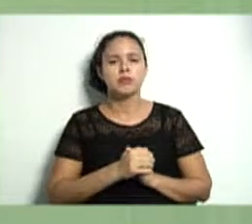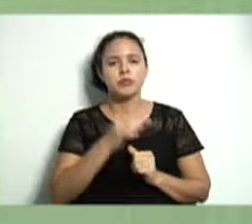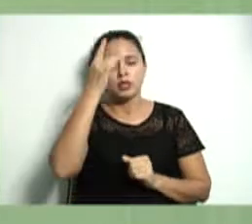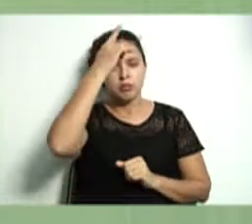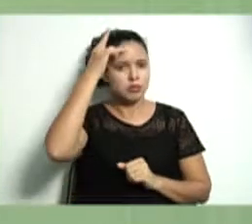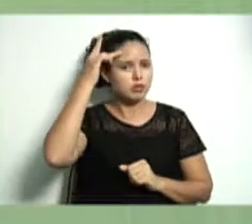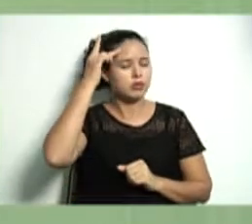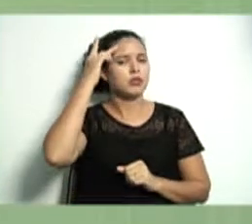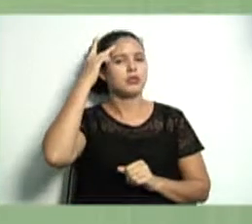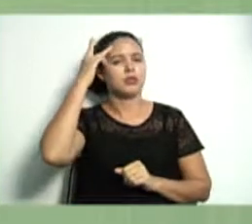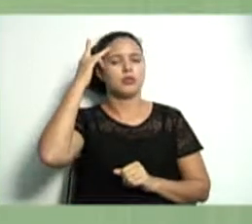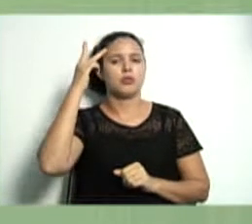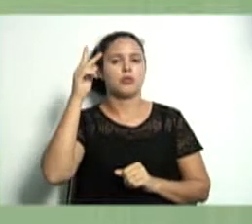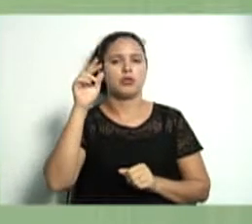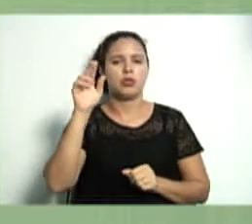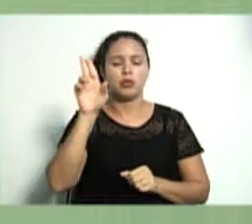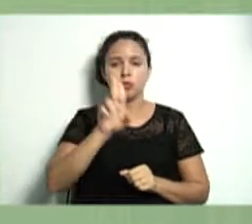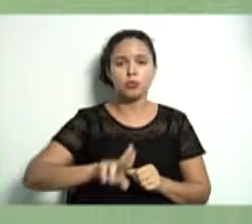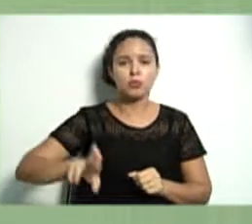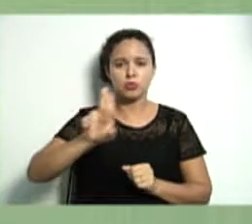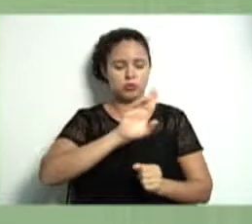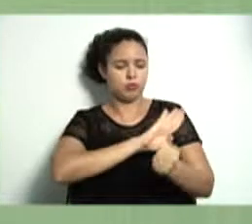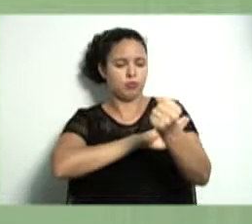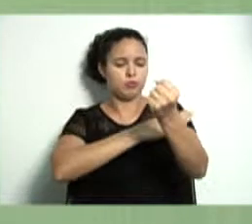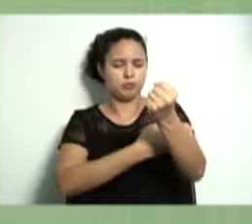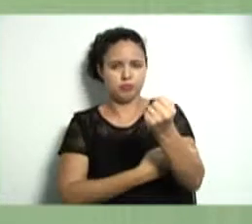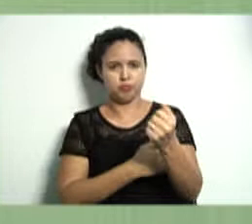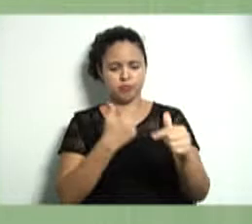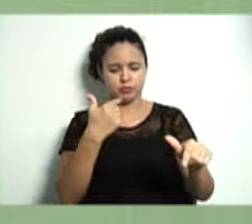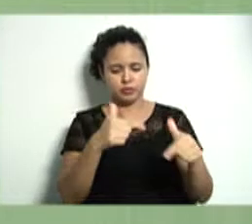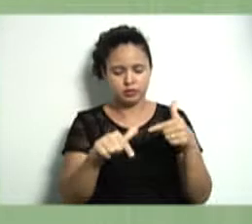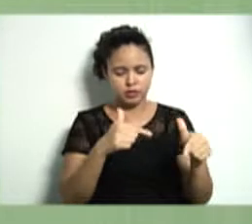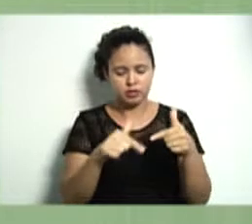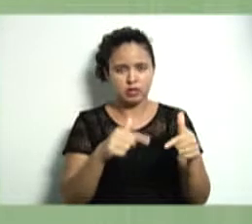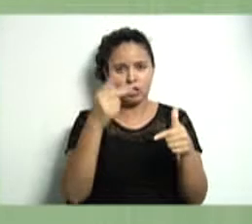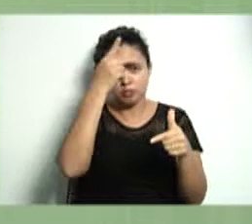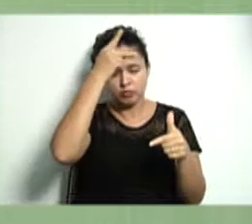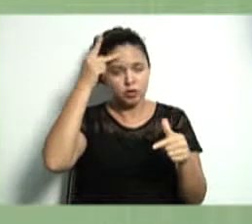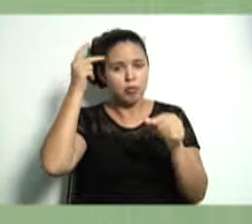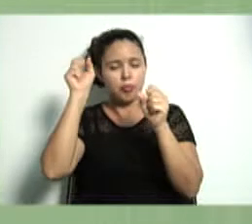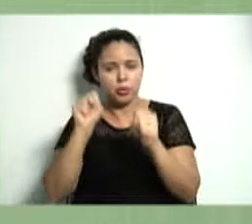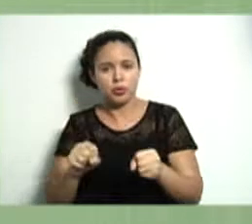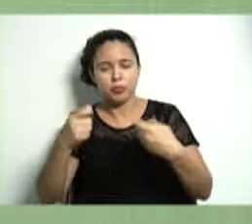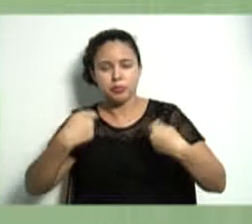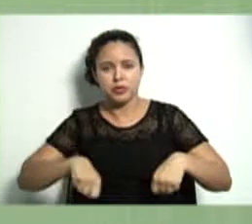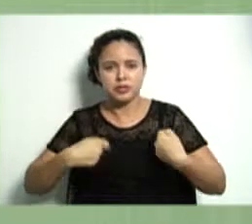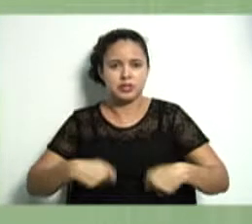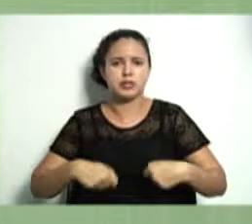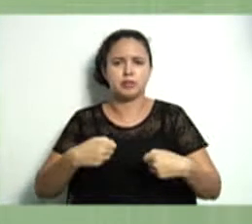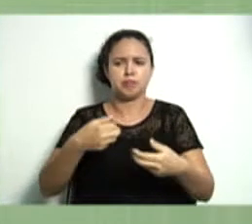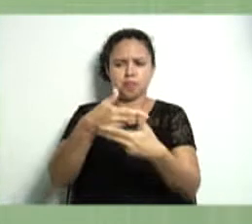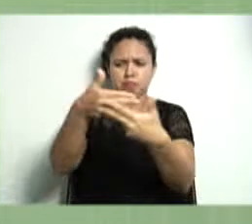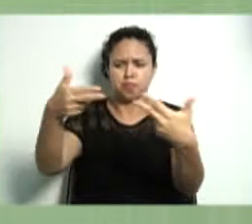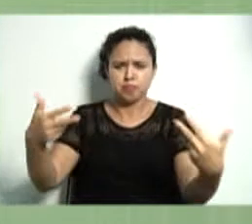trabalho, o homem pode precisar de ferramentas ou maquinários. ou seja, de instrumentos